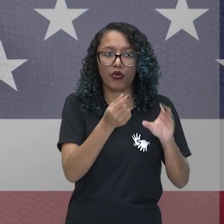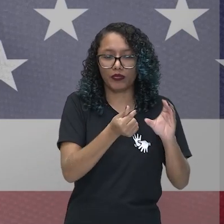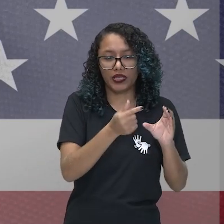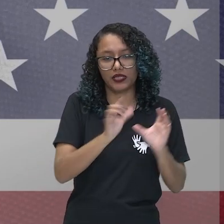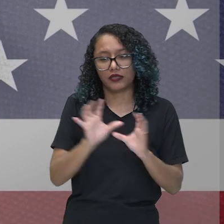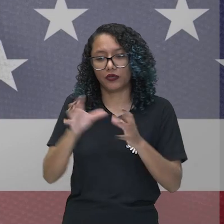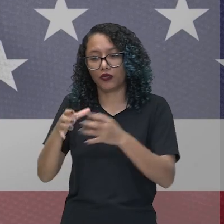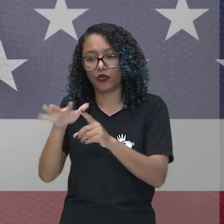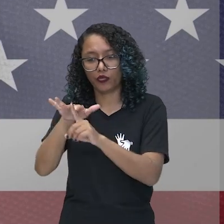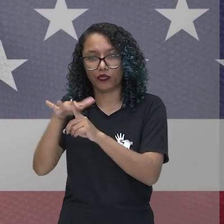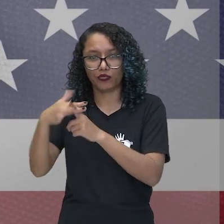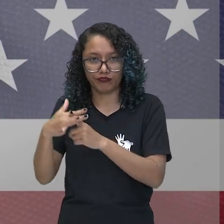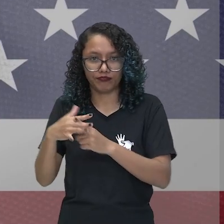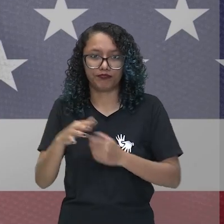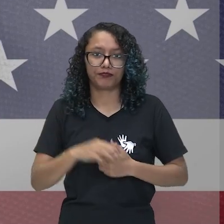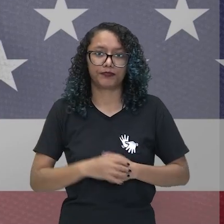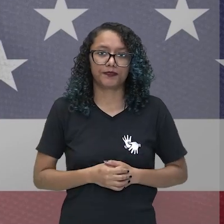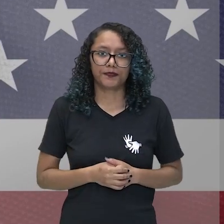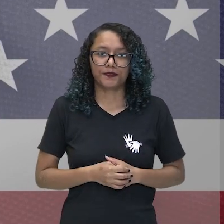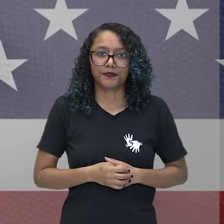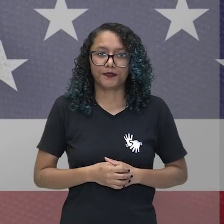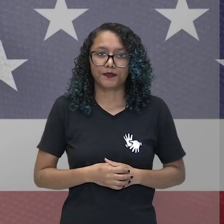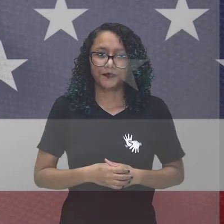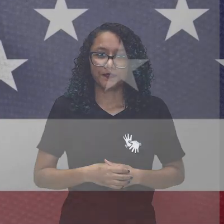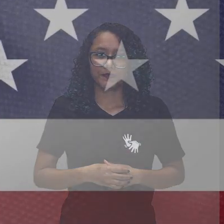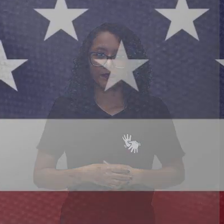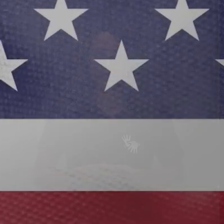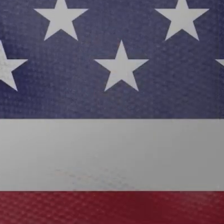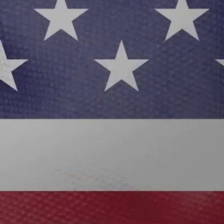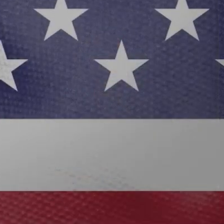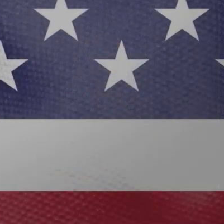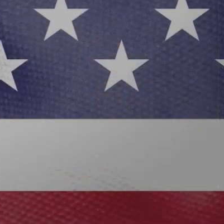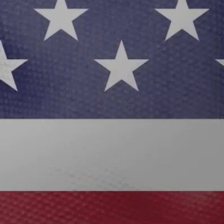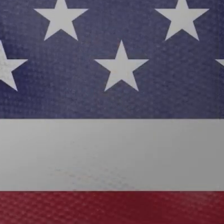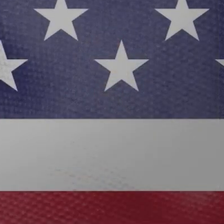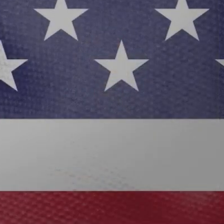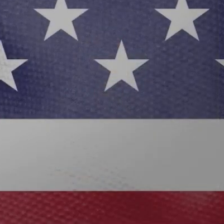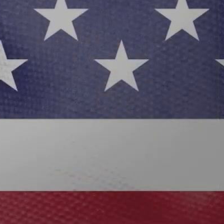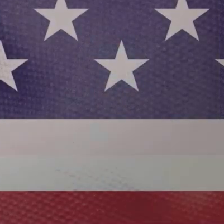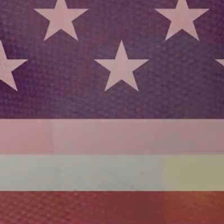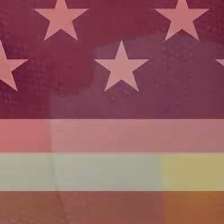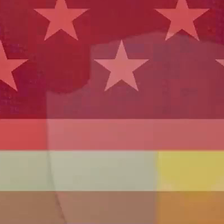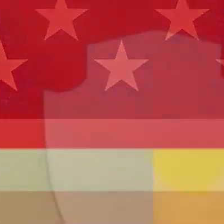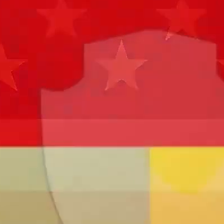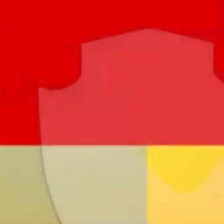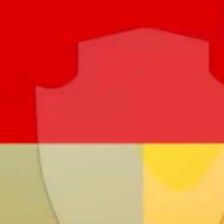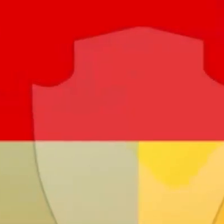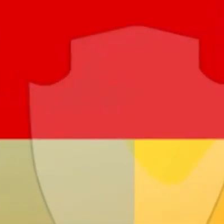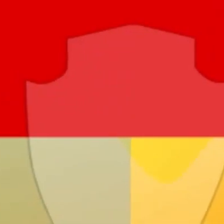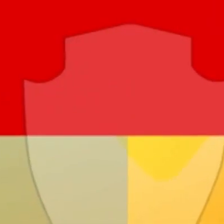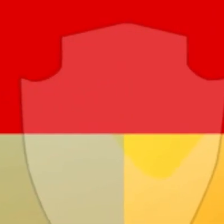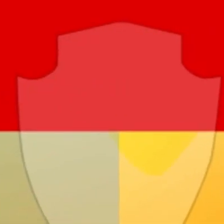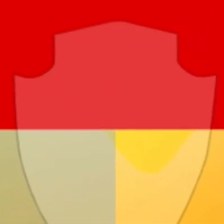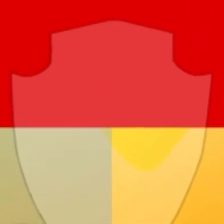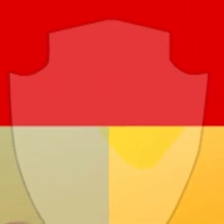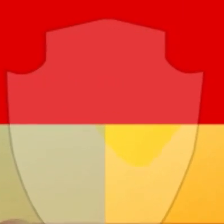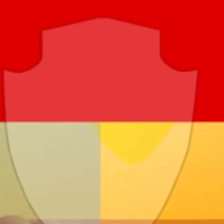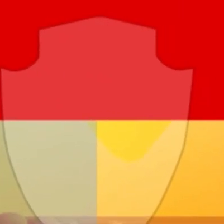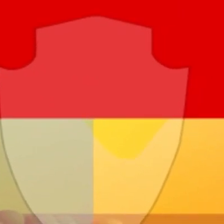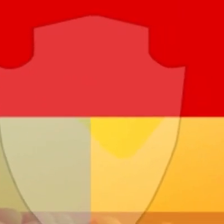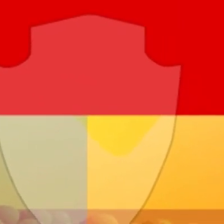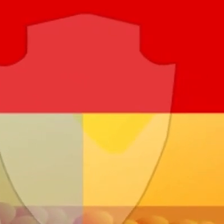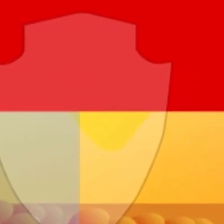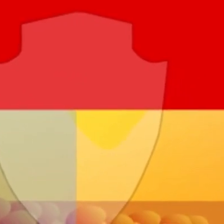e os socialistas, ok? Então, a partir de 1946, Os países, então, liderados, principalmente o capitalismo,